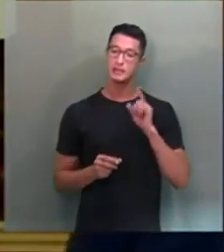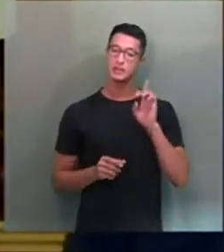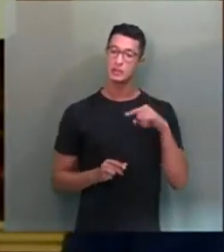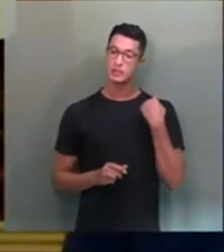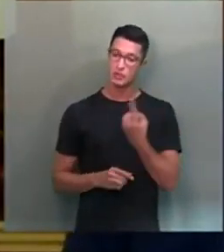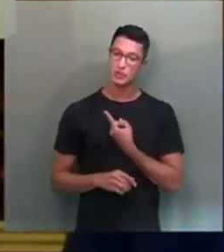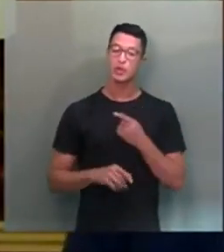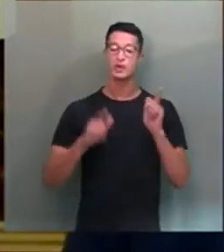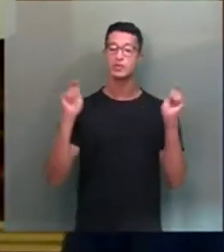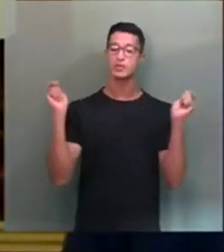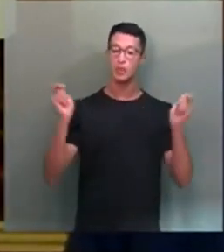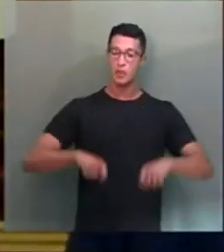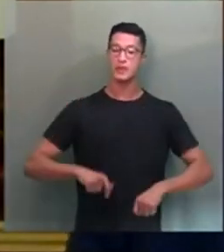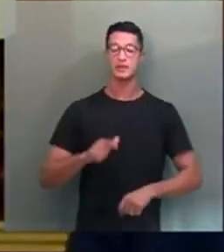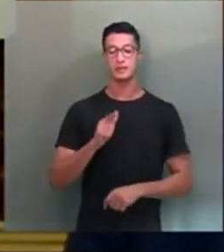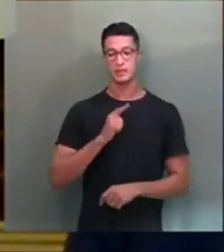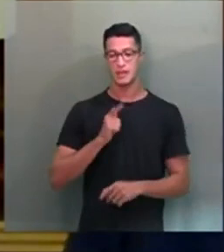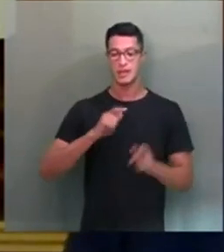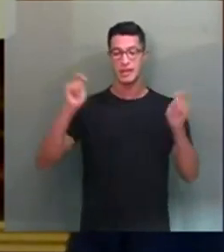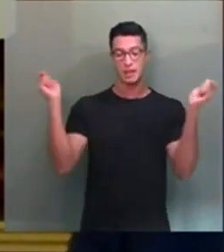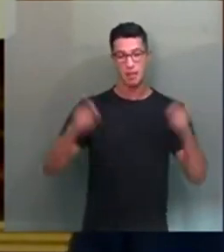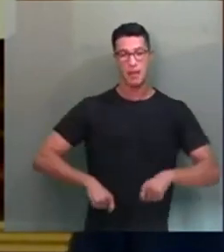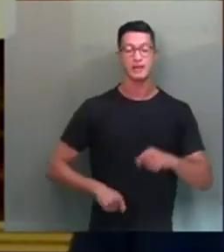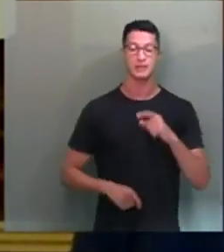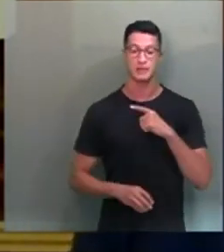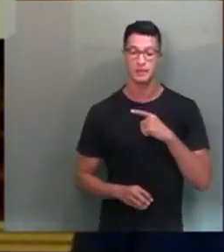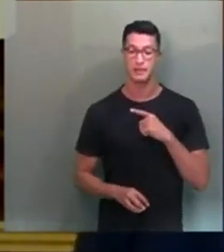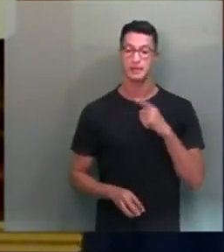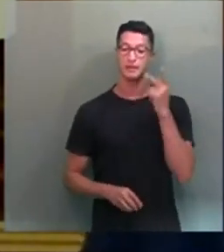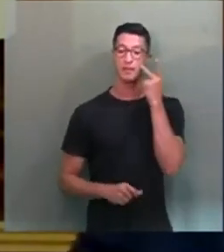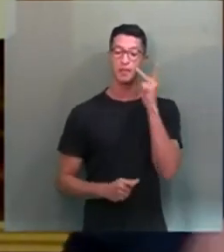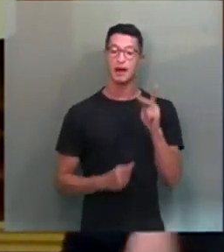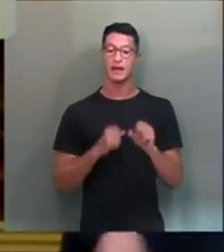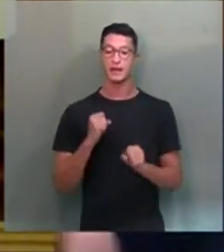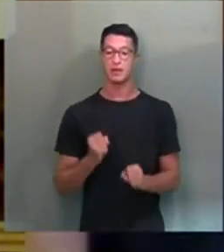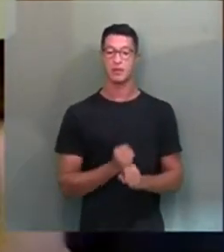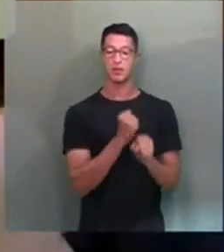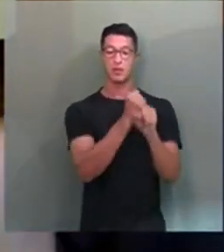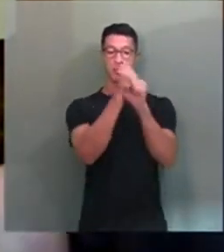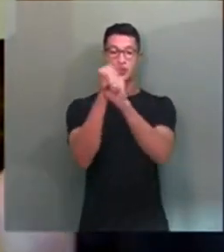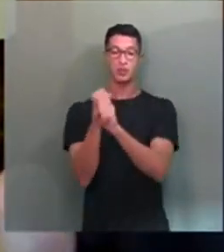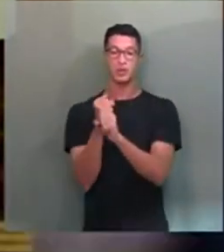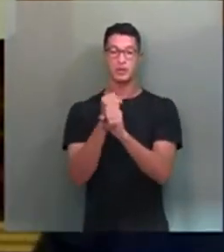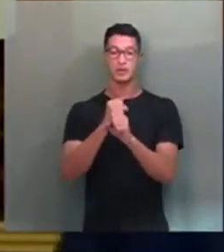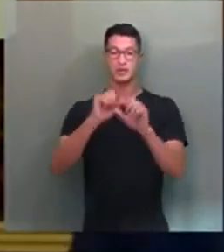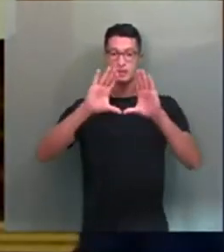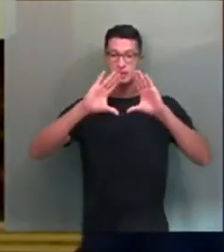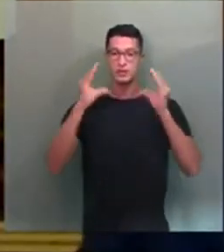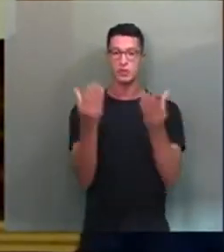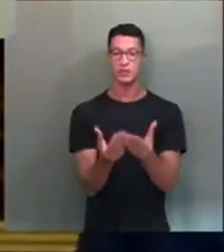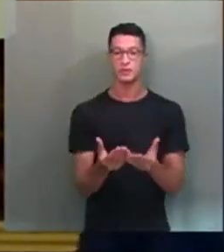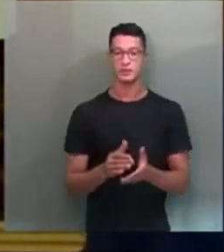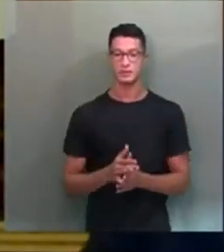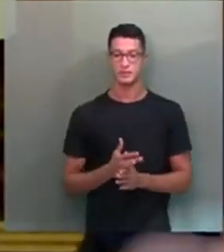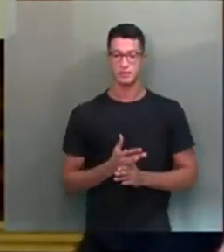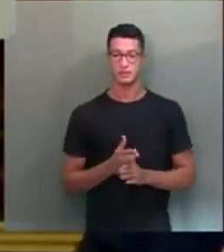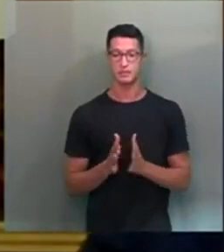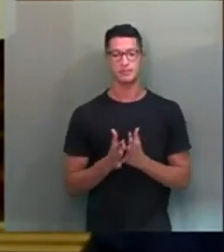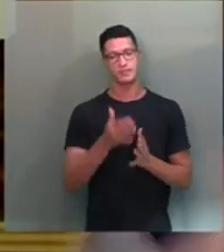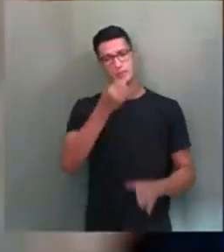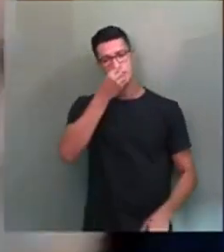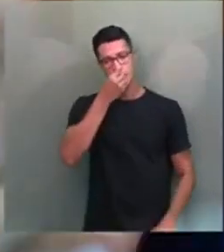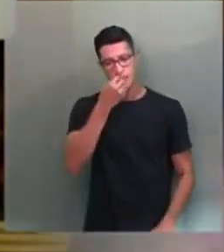somos competentes e capazes para construirmos a convergência. Que